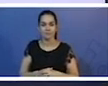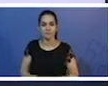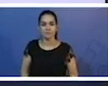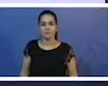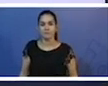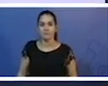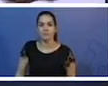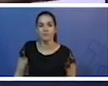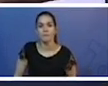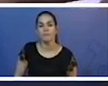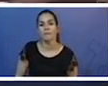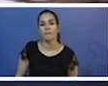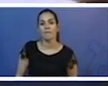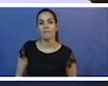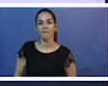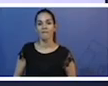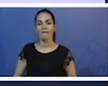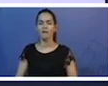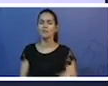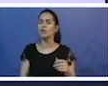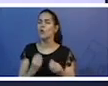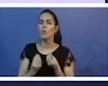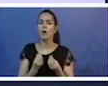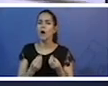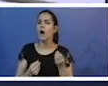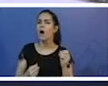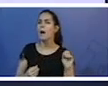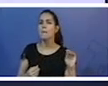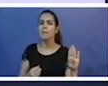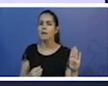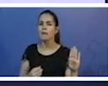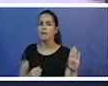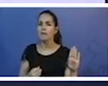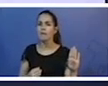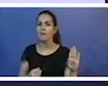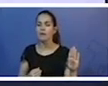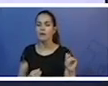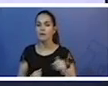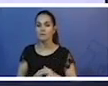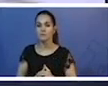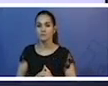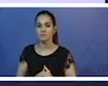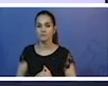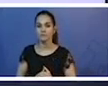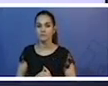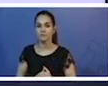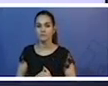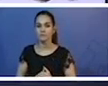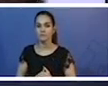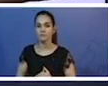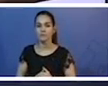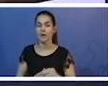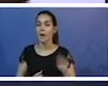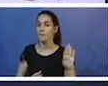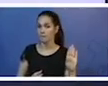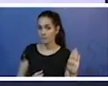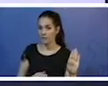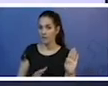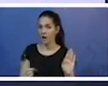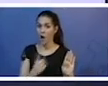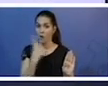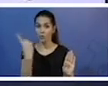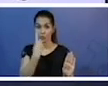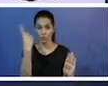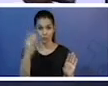2. Quanto a B, nós temos B, a altura relativa a